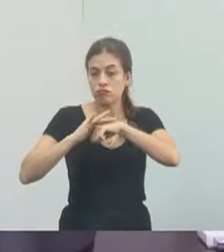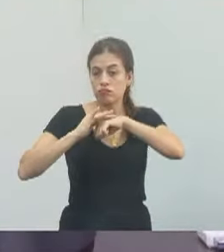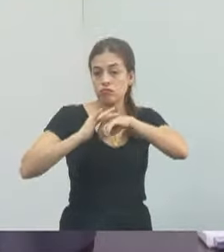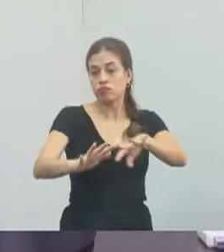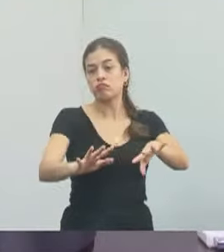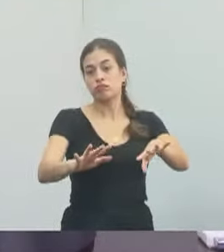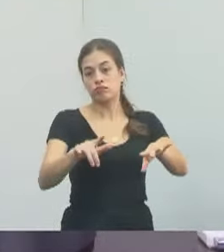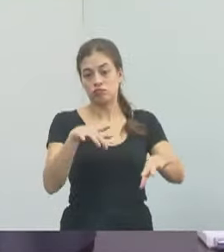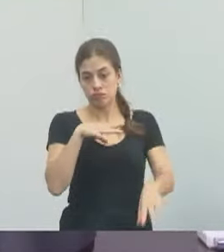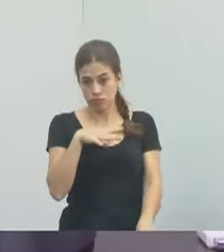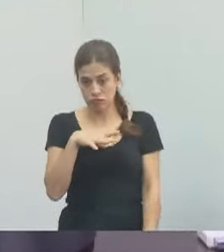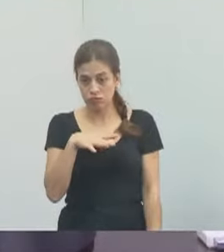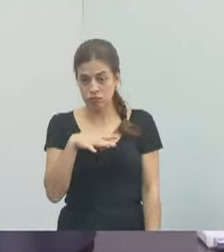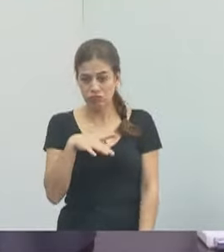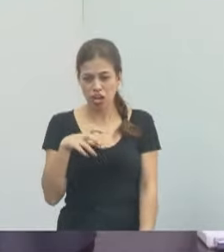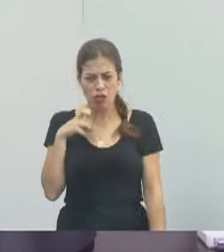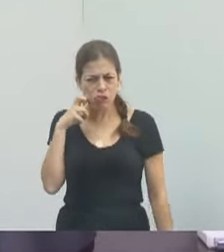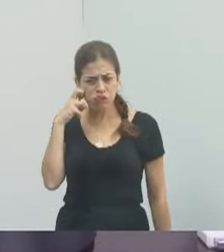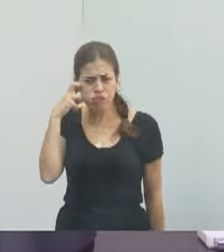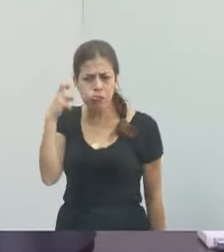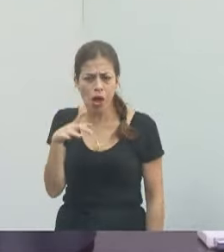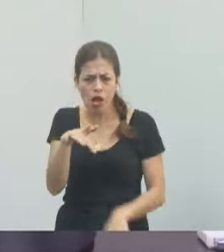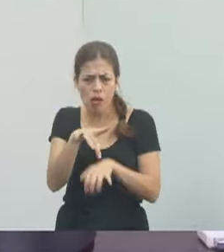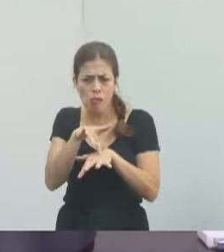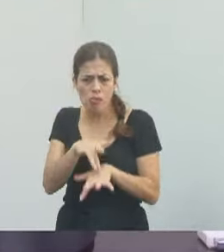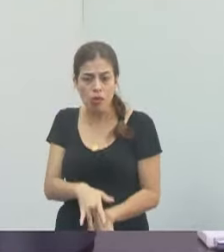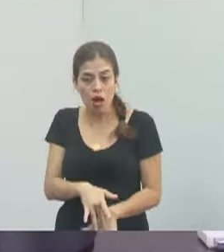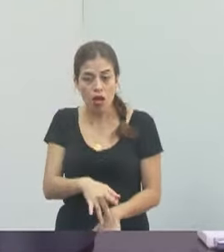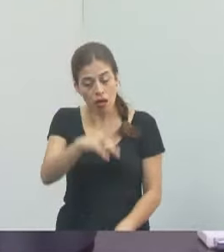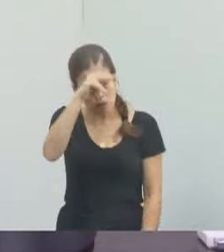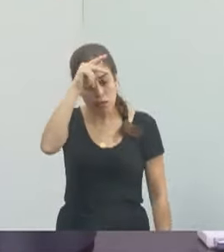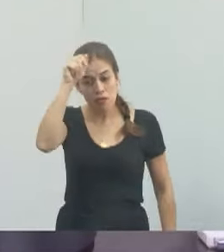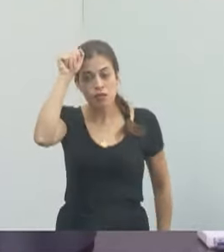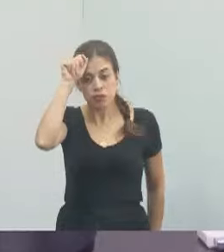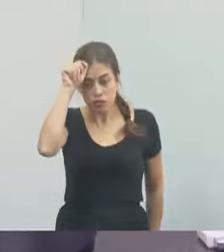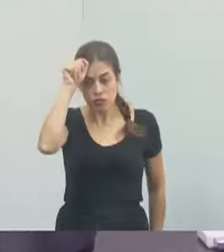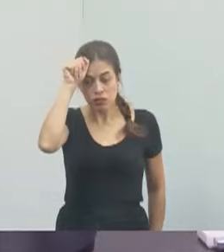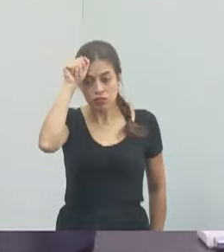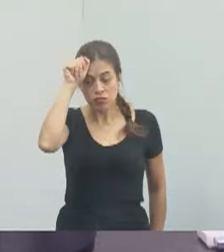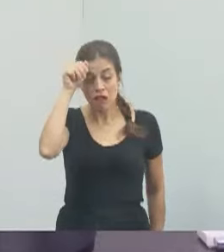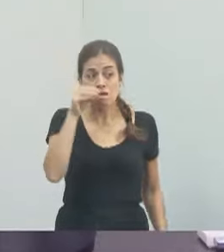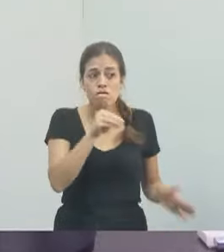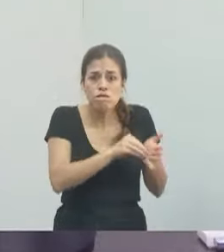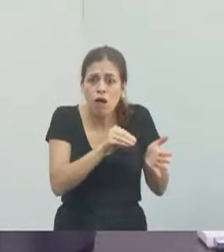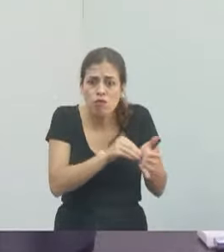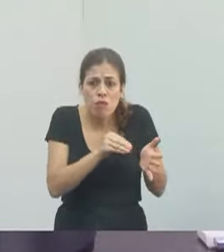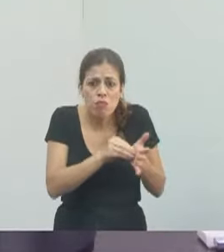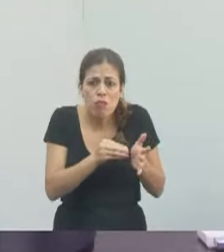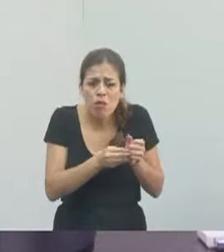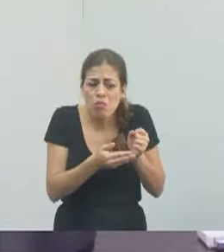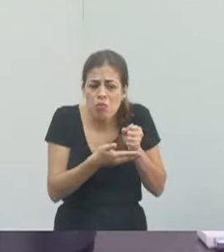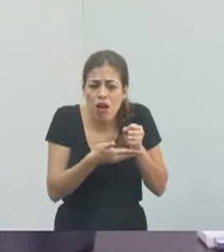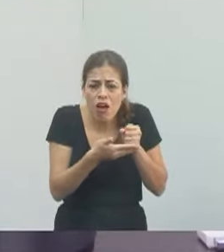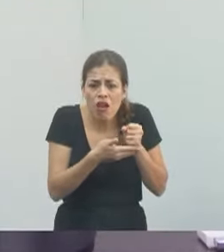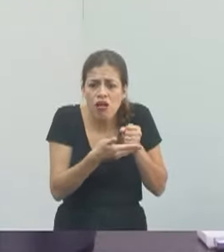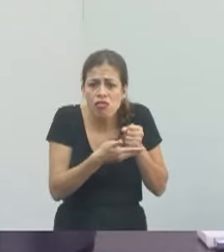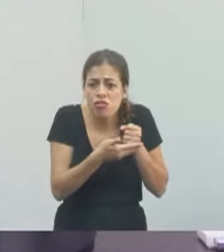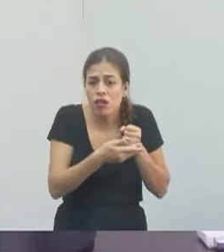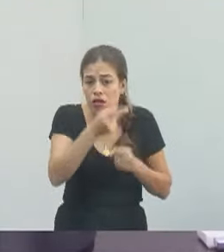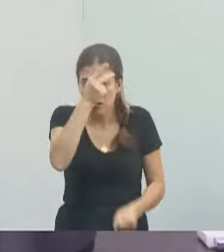município vergonhoso absurdo que o prefeito que a prefeitura deixe faltar o essencial para esses